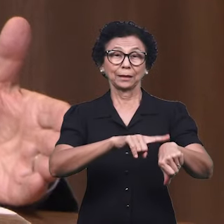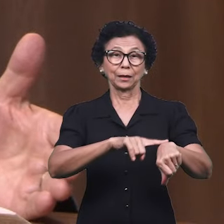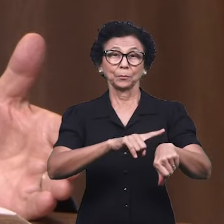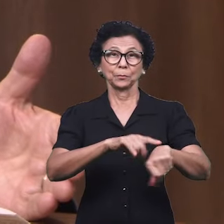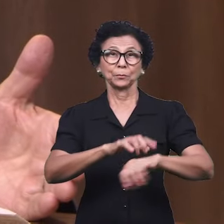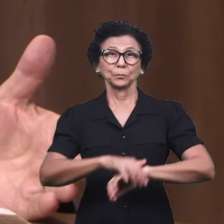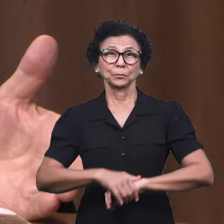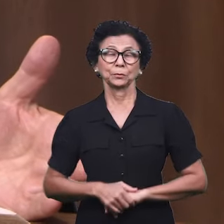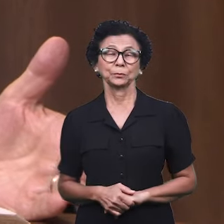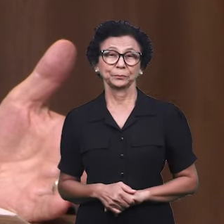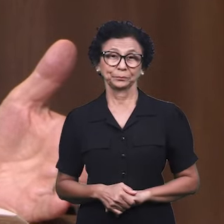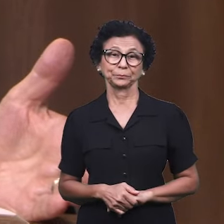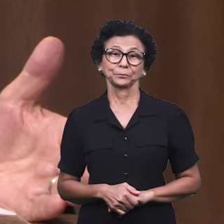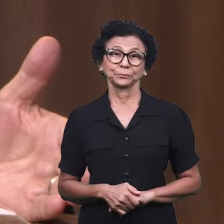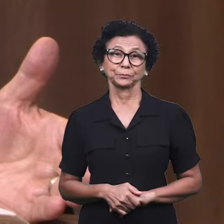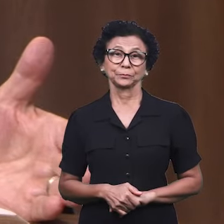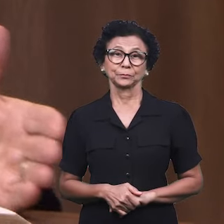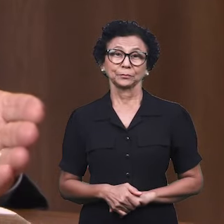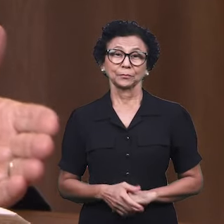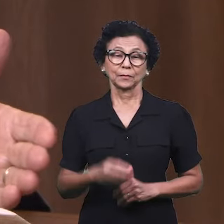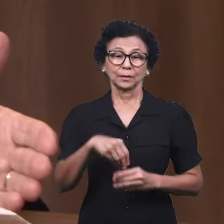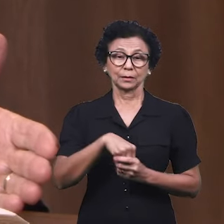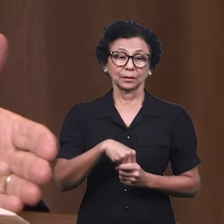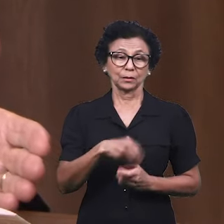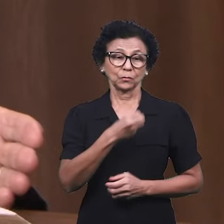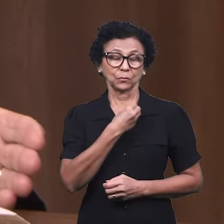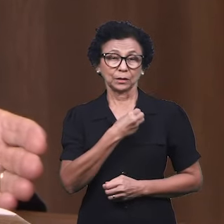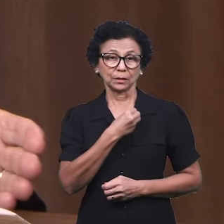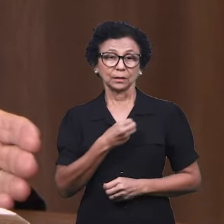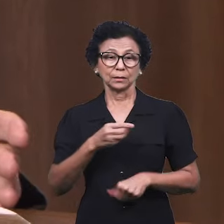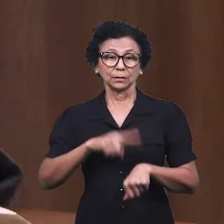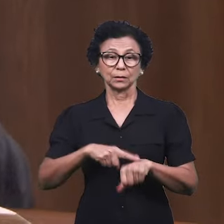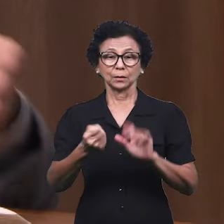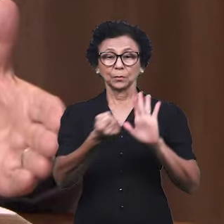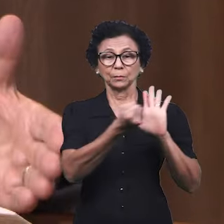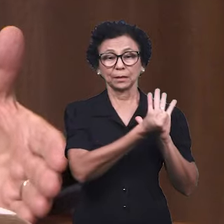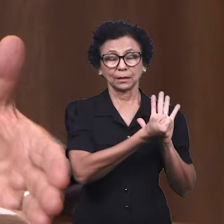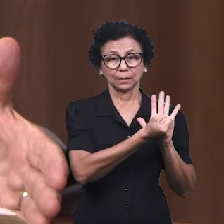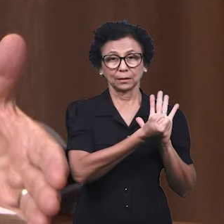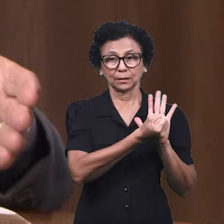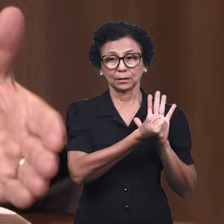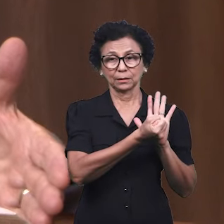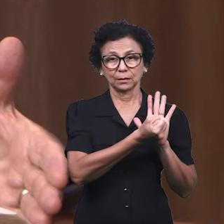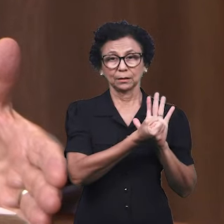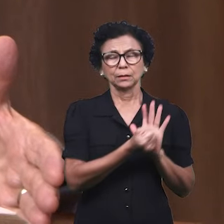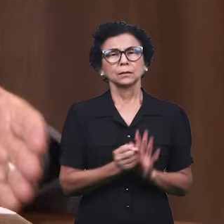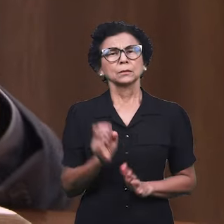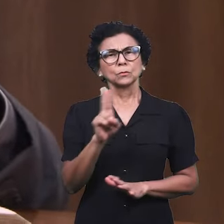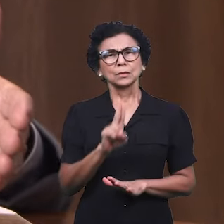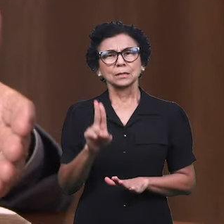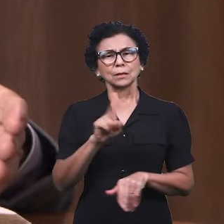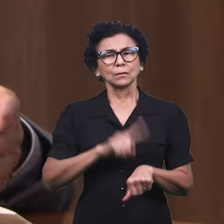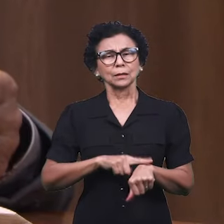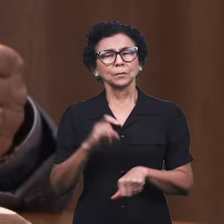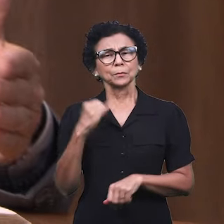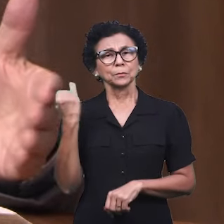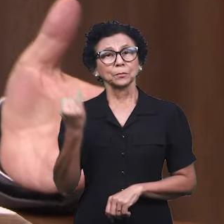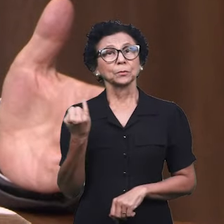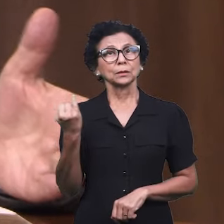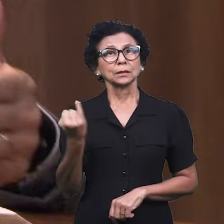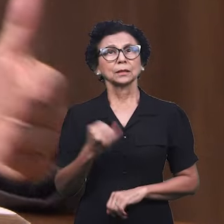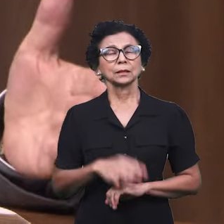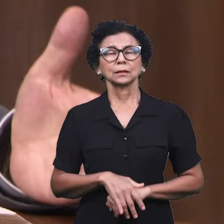é o tempo que nos mata também. Então o tempo é muito importante. Saber usar o tempo é importante. E isso é